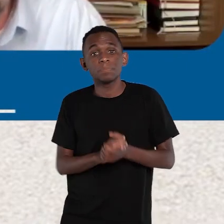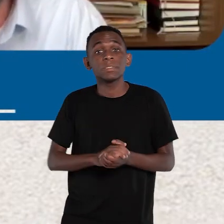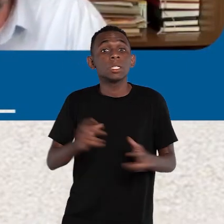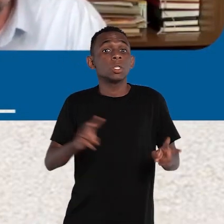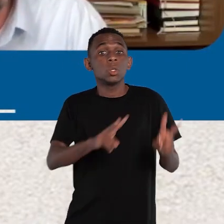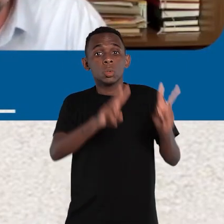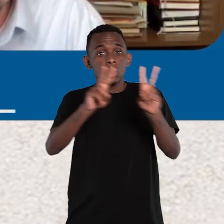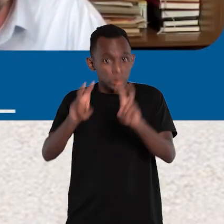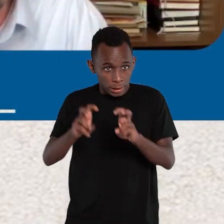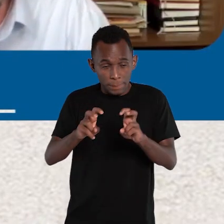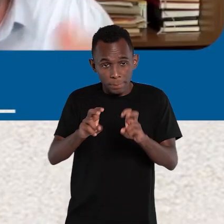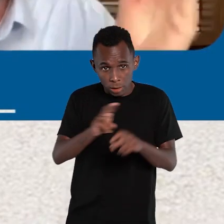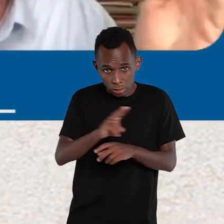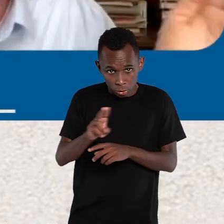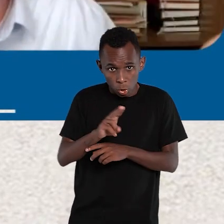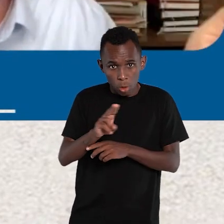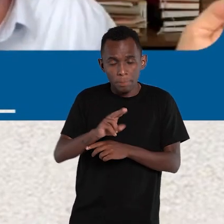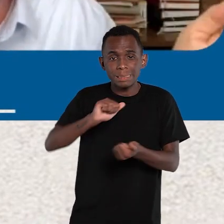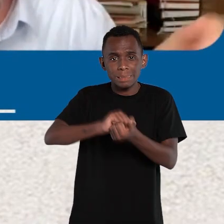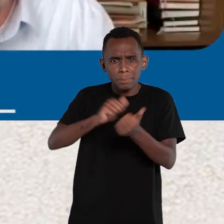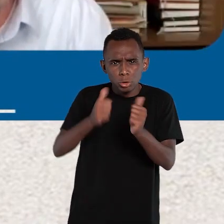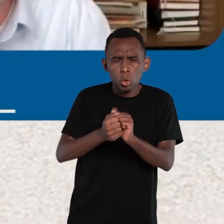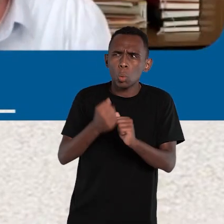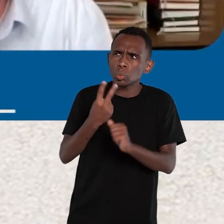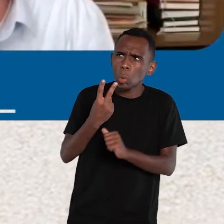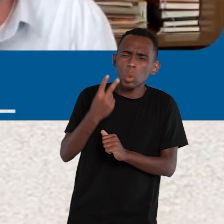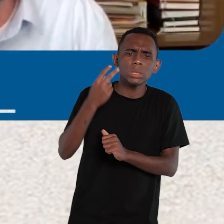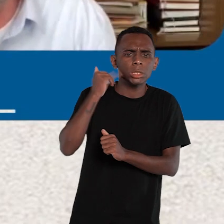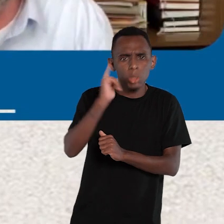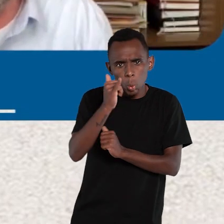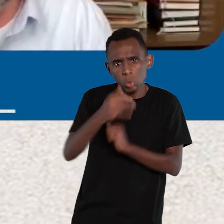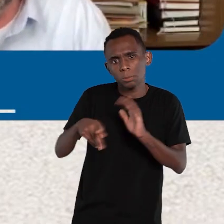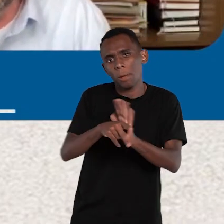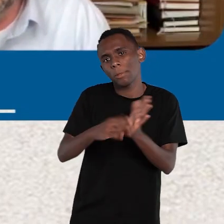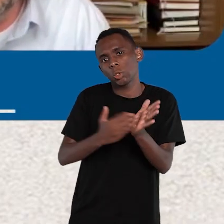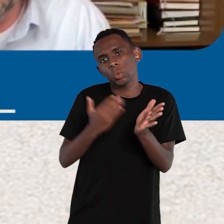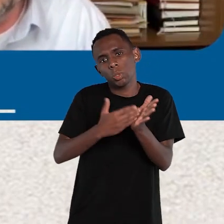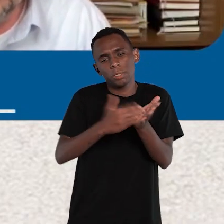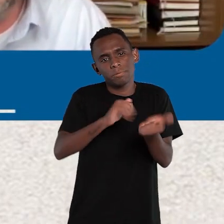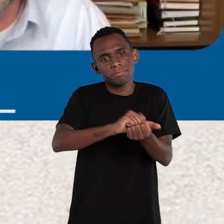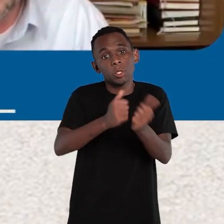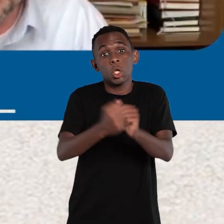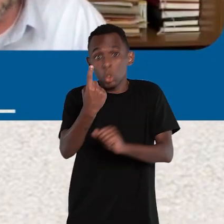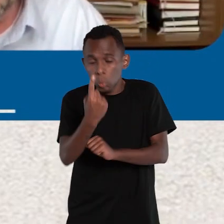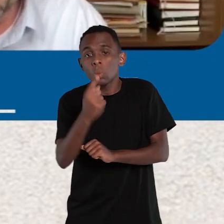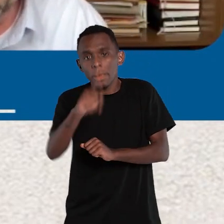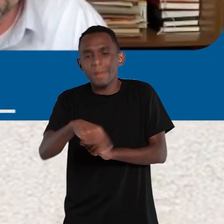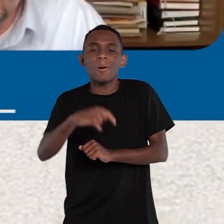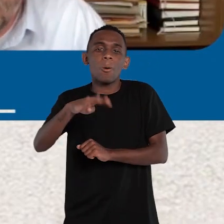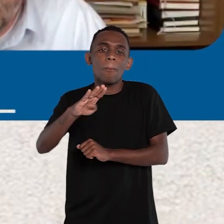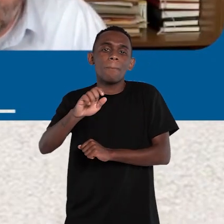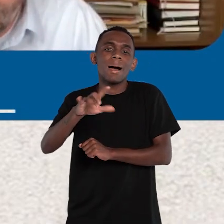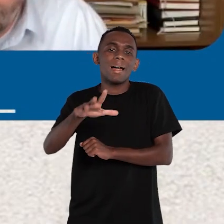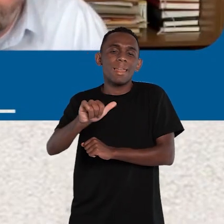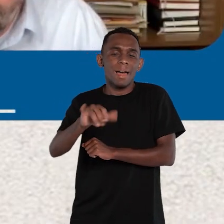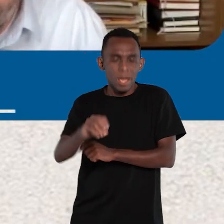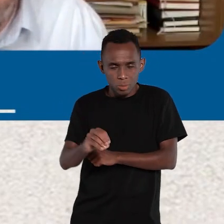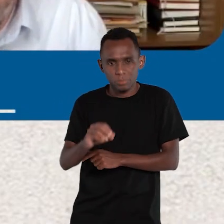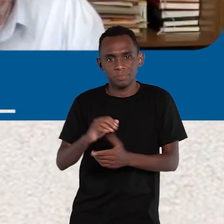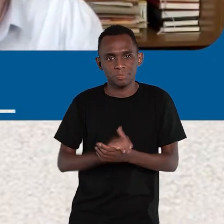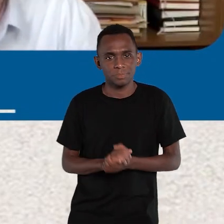chamava Faroestes. E ele adaptou 2 ou 3 contos desse livro. Um deles era Balaio.